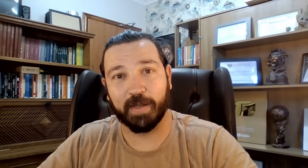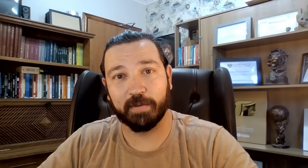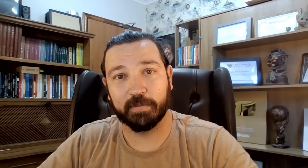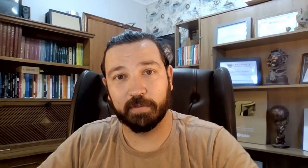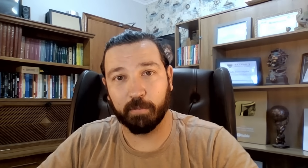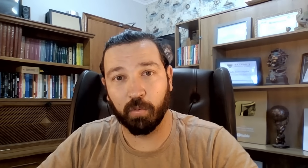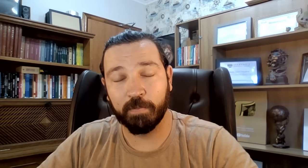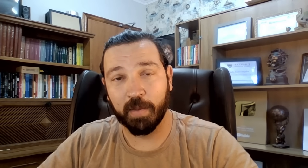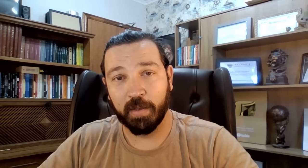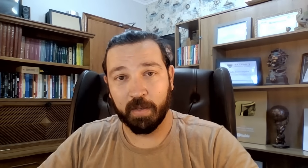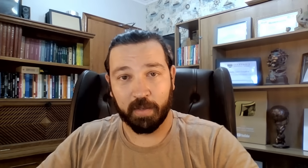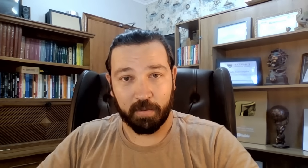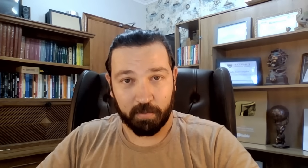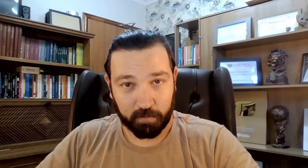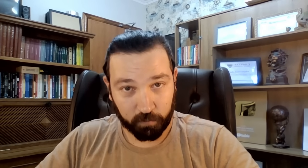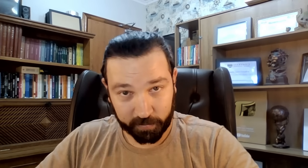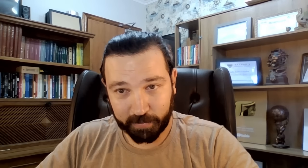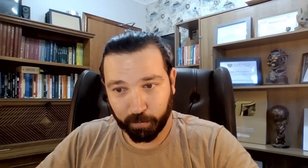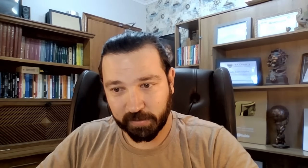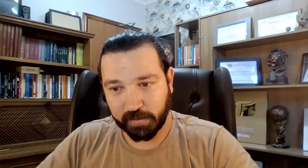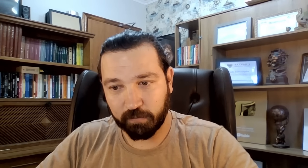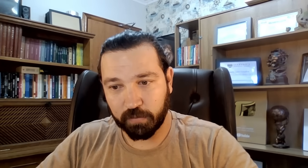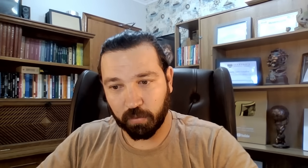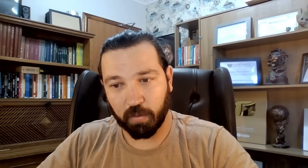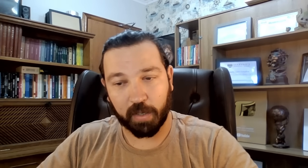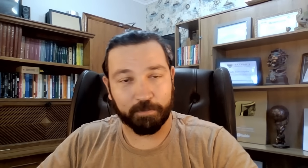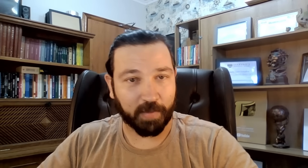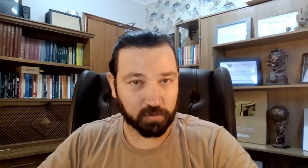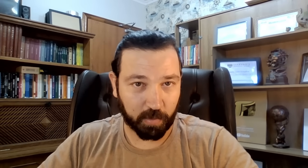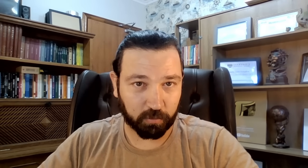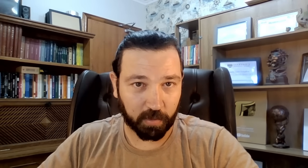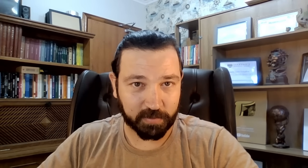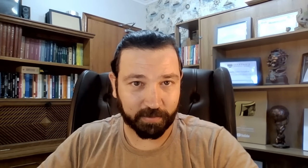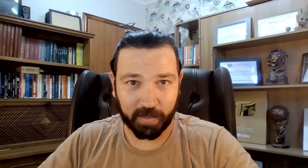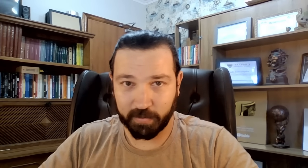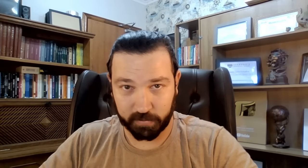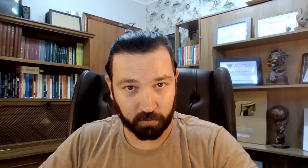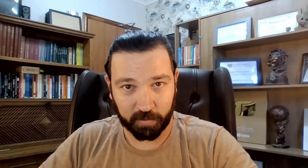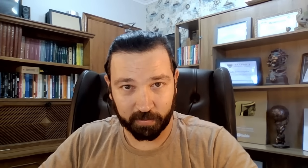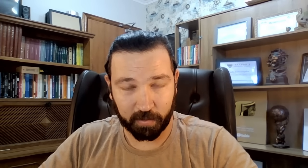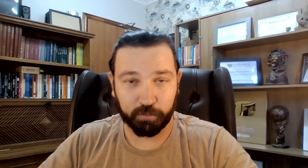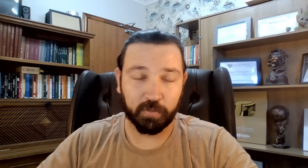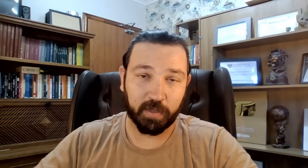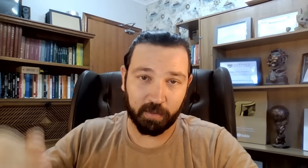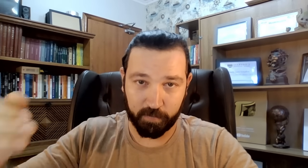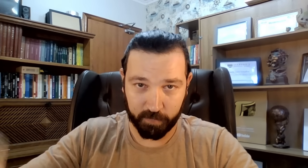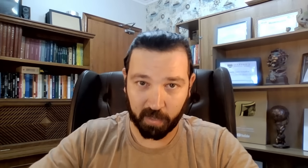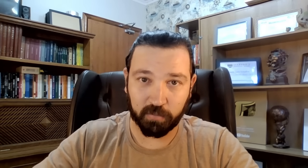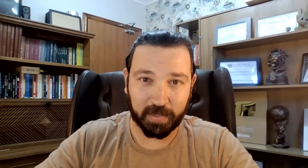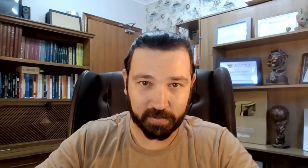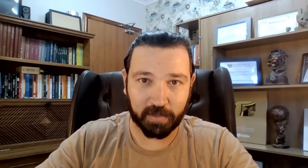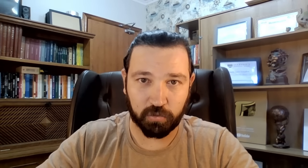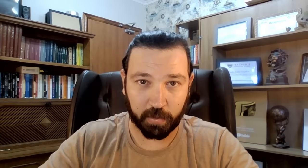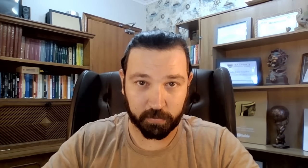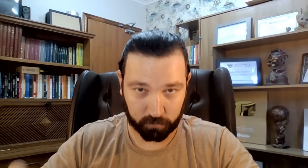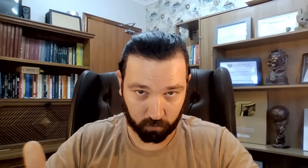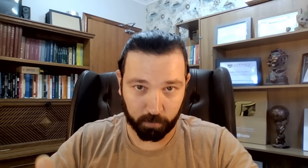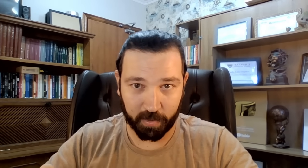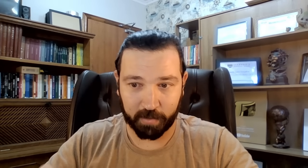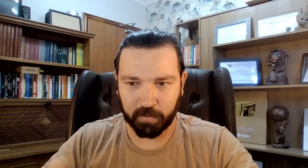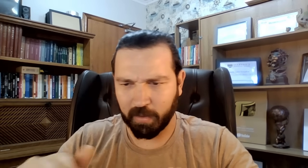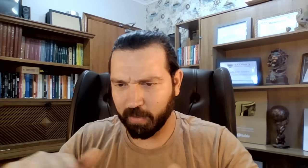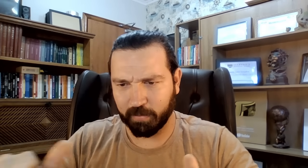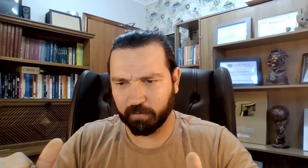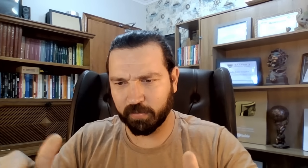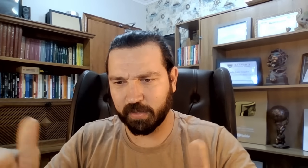parlamentar Tá bom vou tentar postar esse vídeo agora às 4 horas da tarde se não der tempo ele vai ficar no das 7 horas